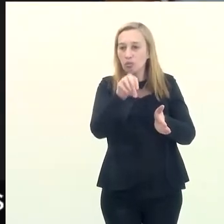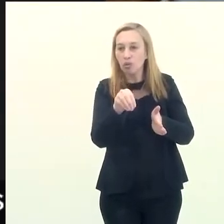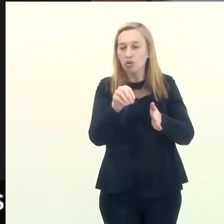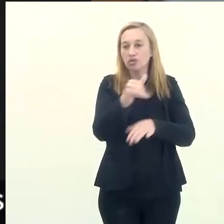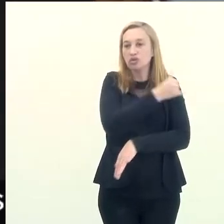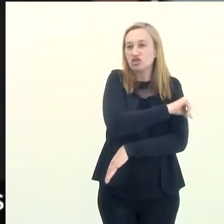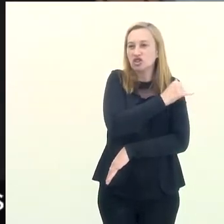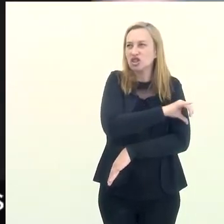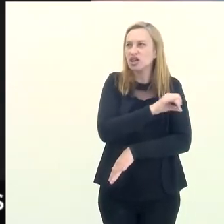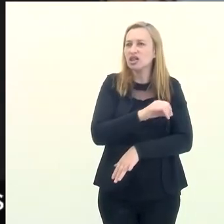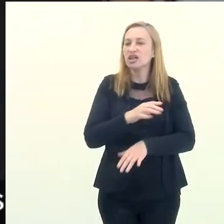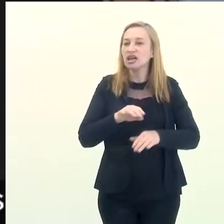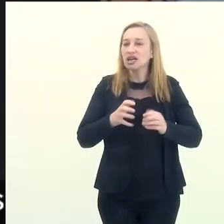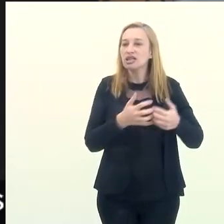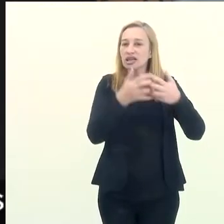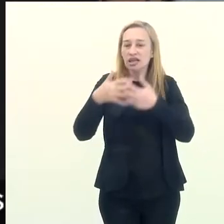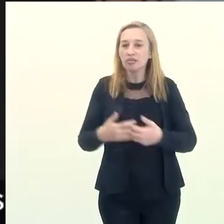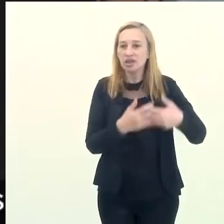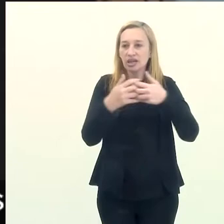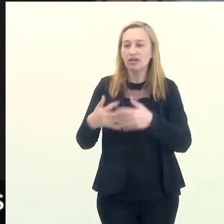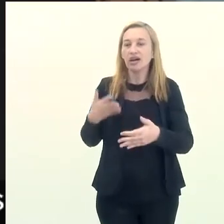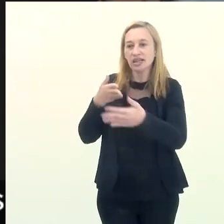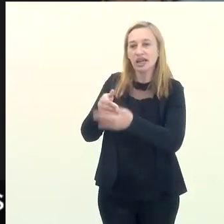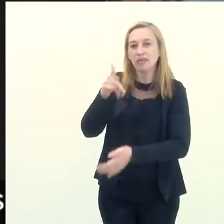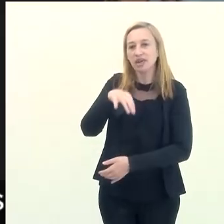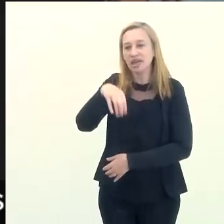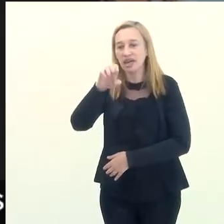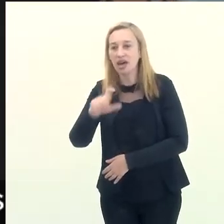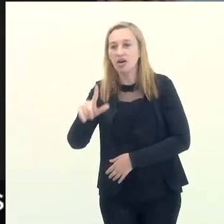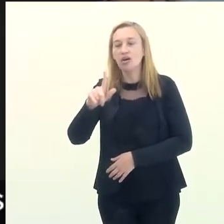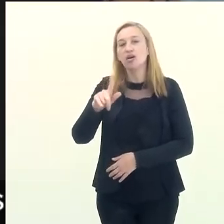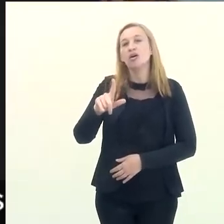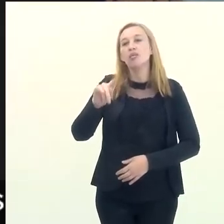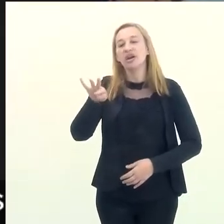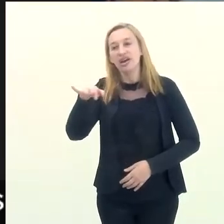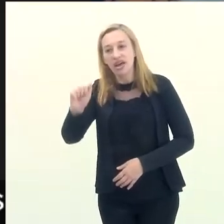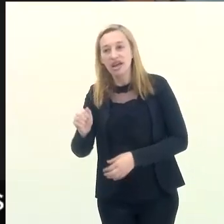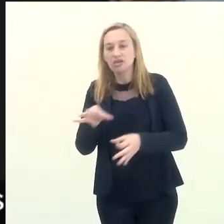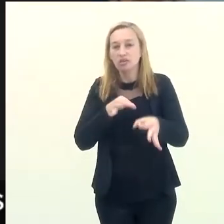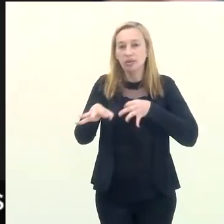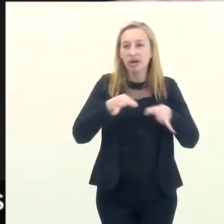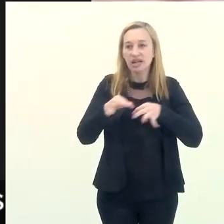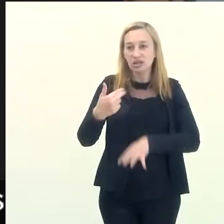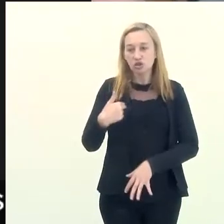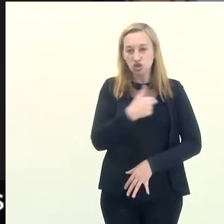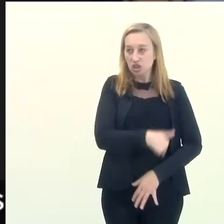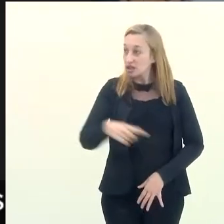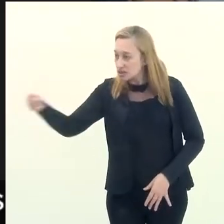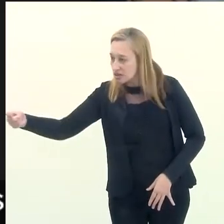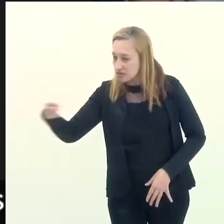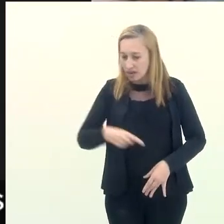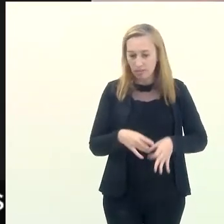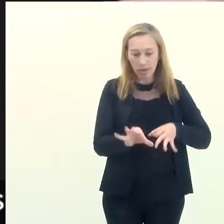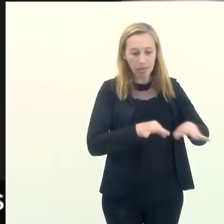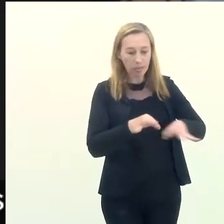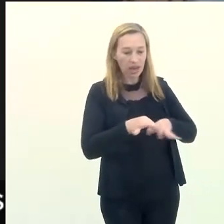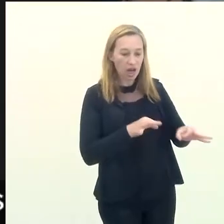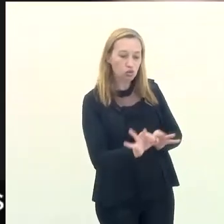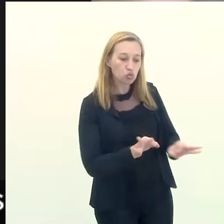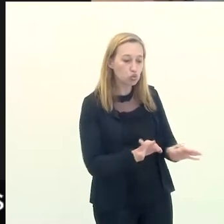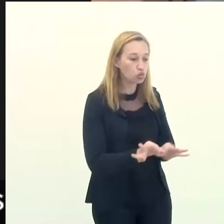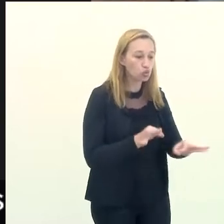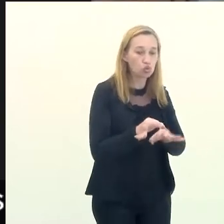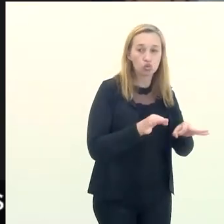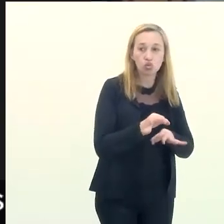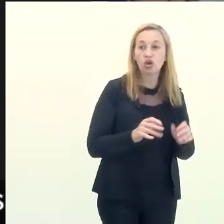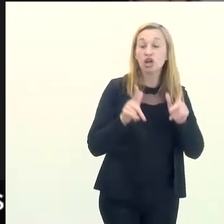Rio de Janeiro, nós vamos levar de caminhão lá para Miguel Pereira, e lá fazer toda a montagem com os chineses. Os chineses vêm, ajudam